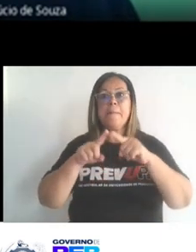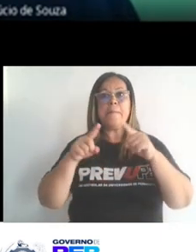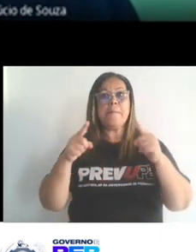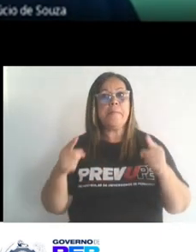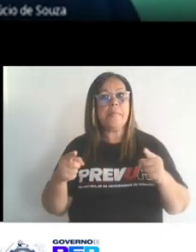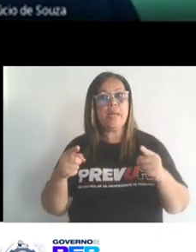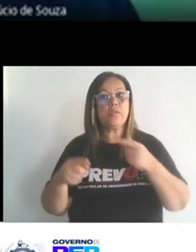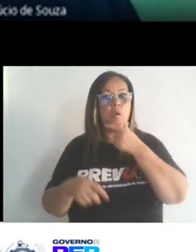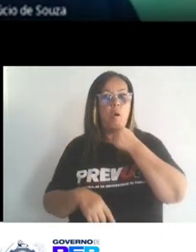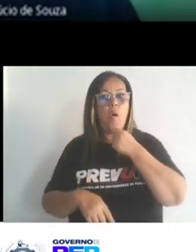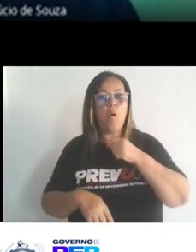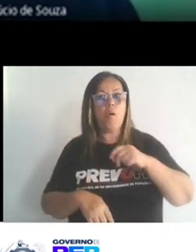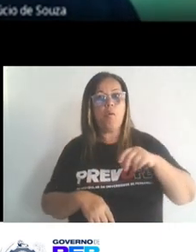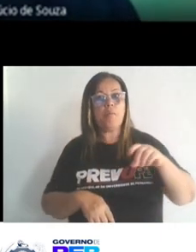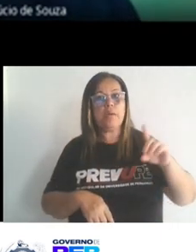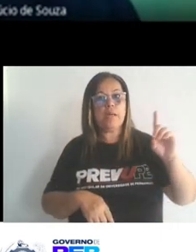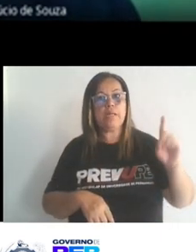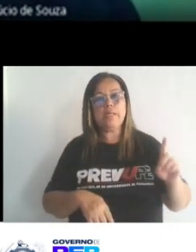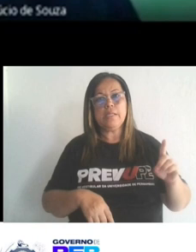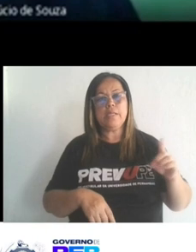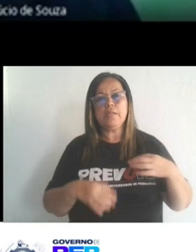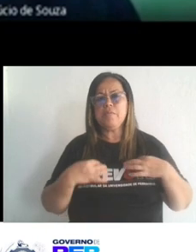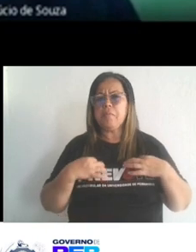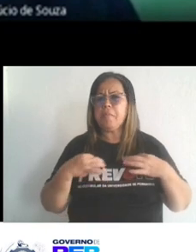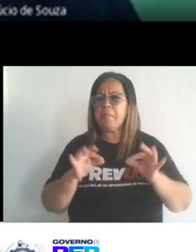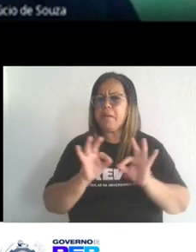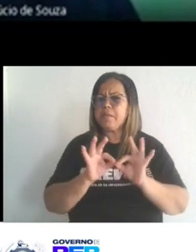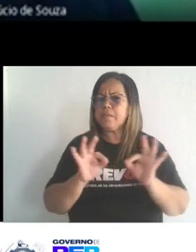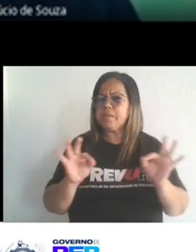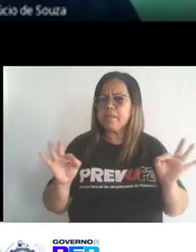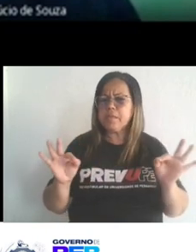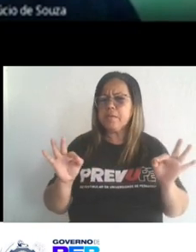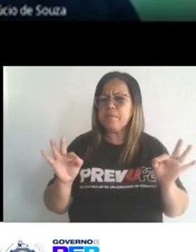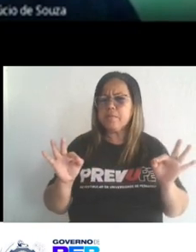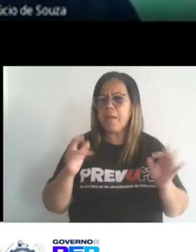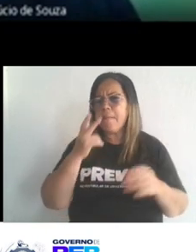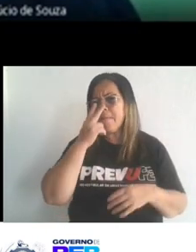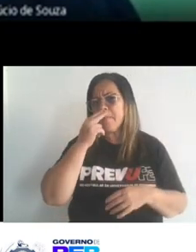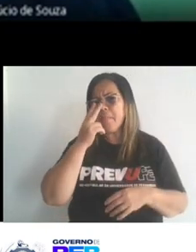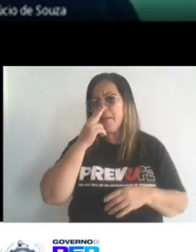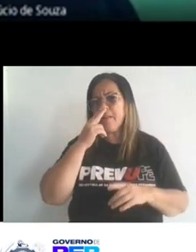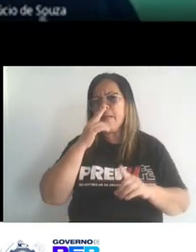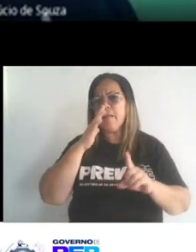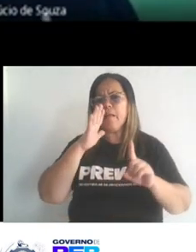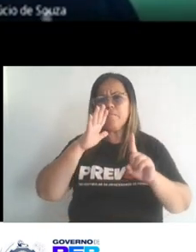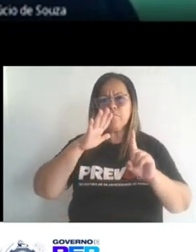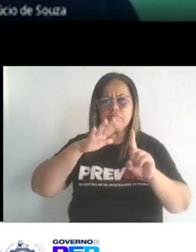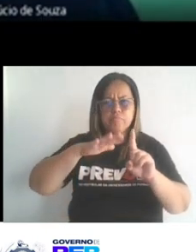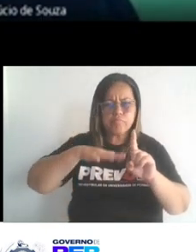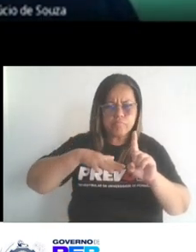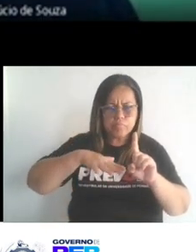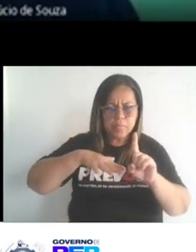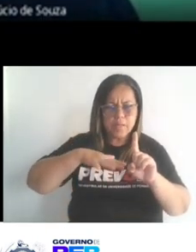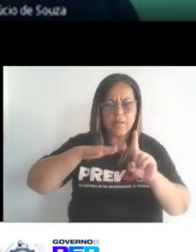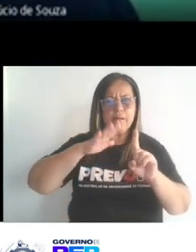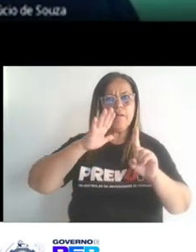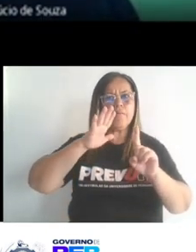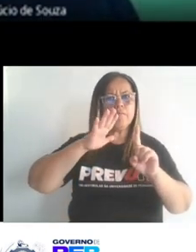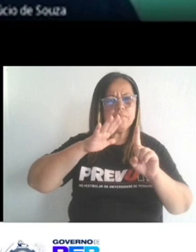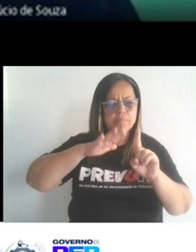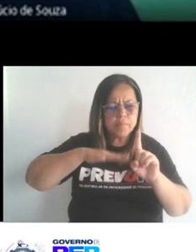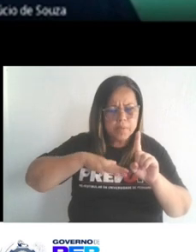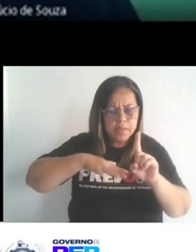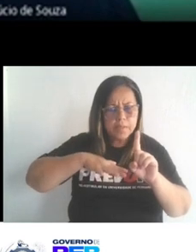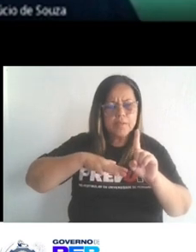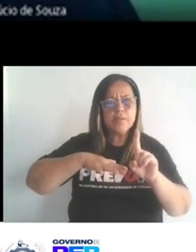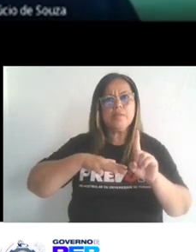direita usa trajes mais simples e parece estar se curvando do ambiente do homem sentado por isso